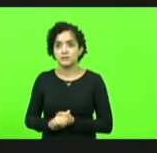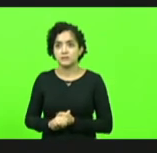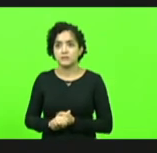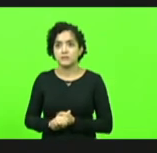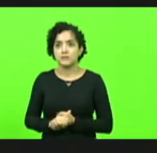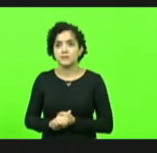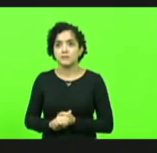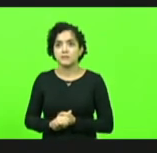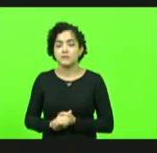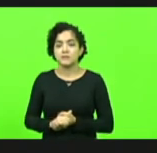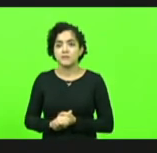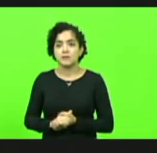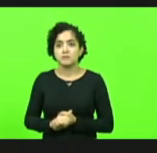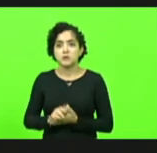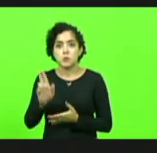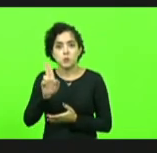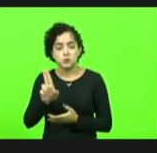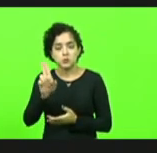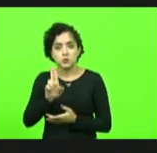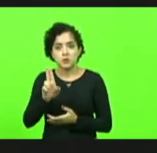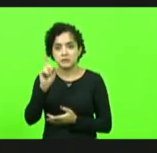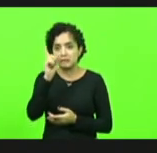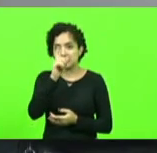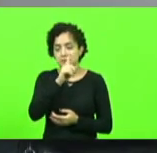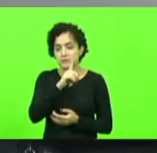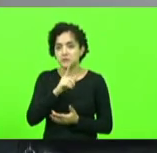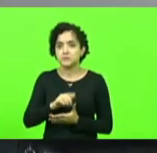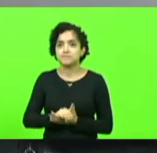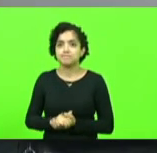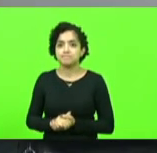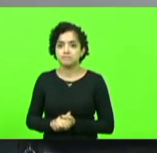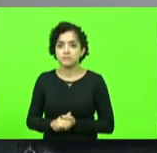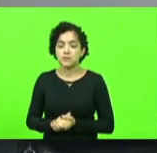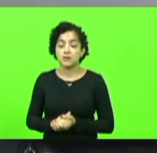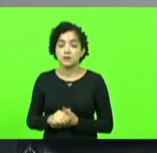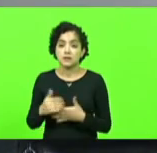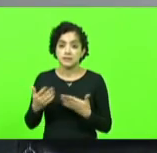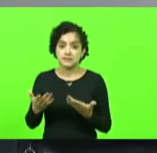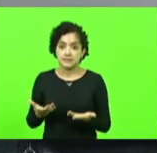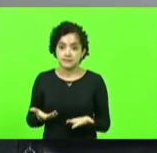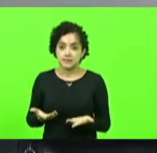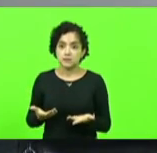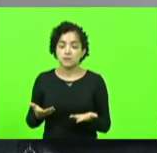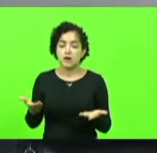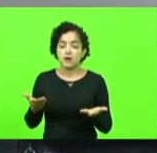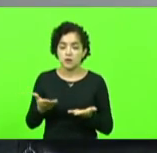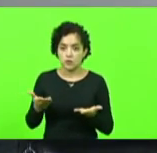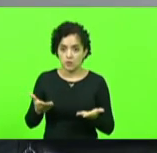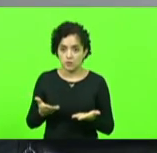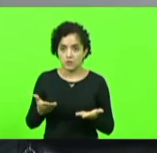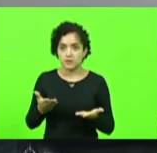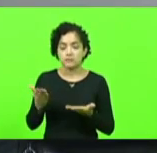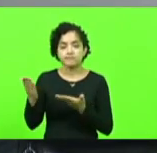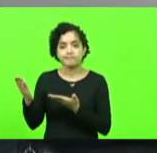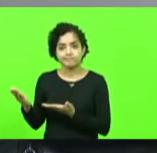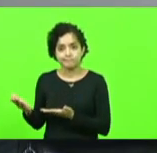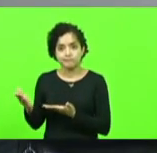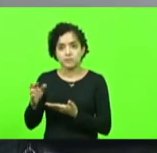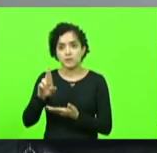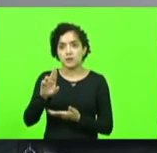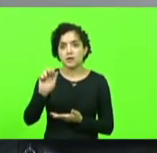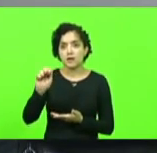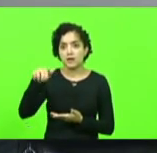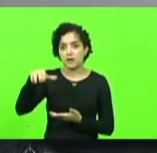não muito usual por Santa Catarina. Bom, vamos ouvir agora o Dr. Ramon